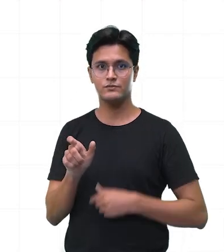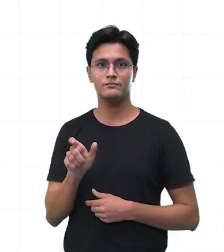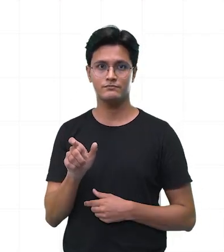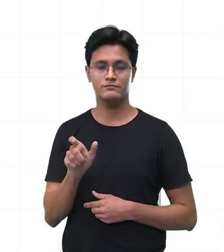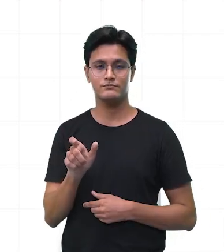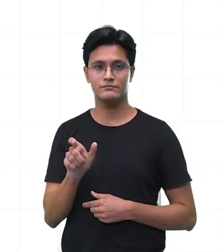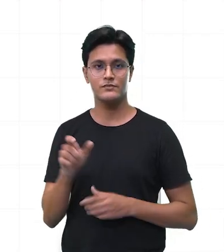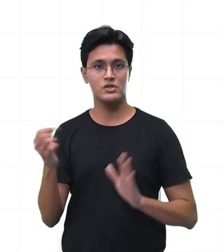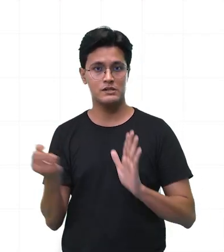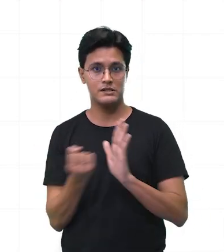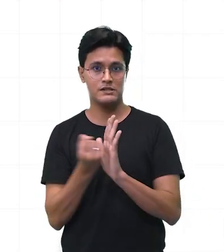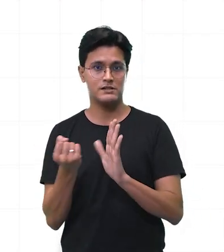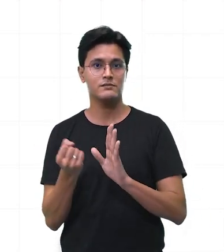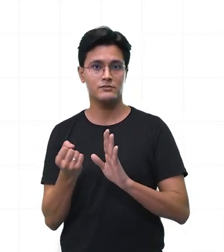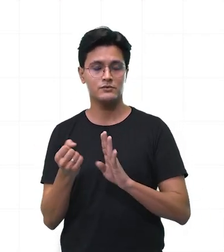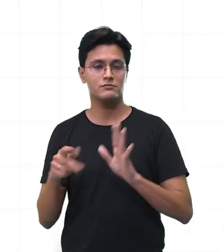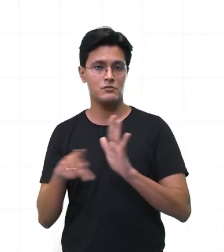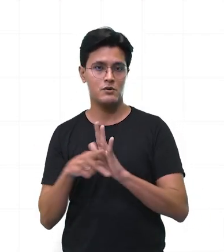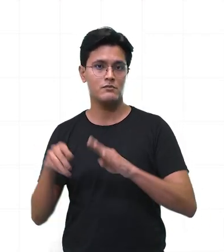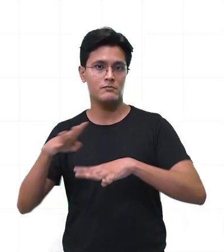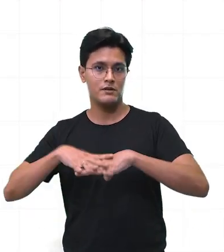em símbolos matemáticos.